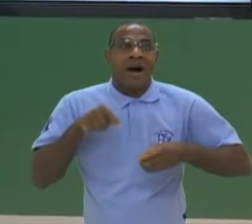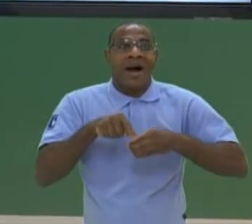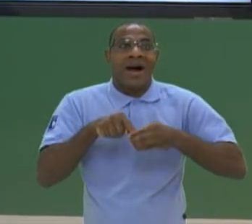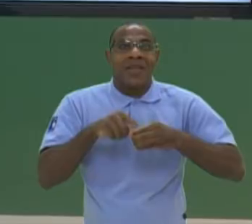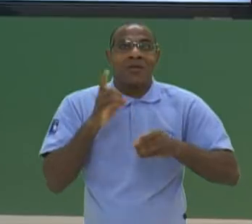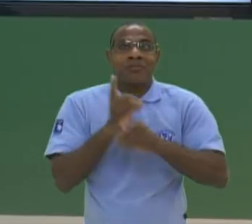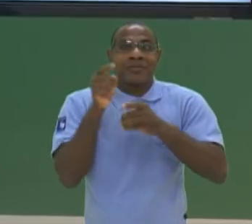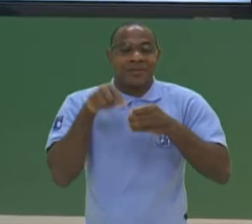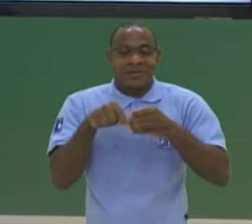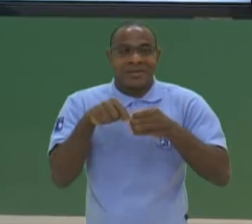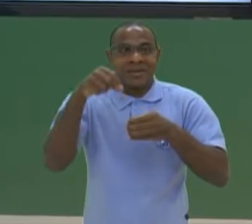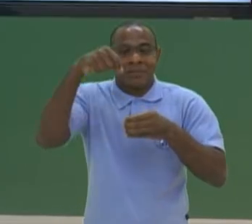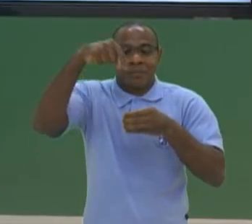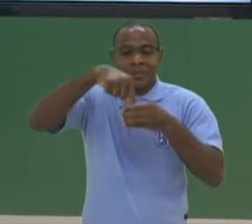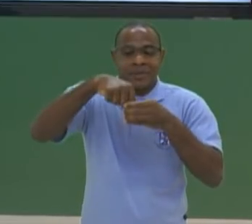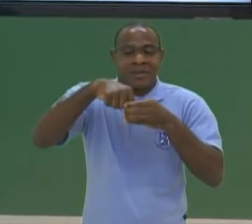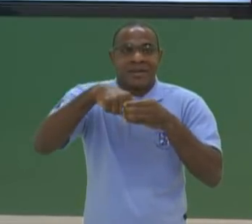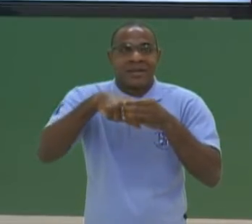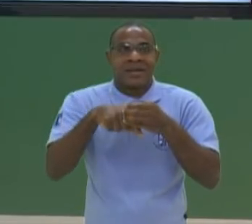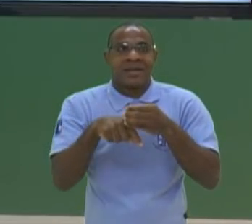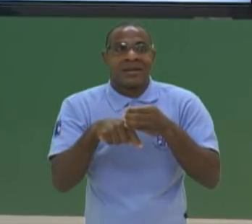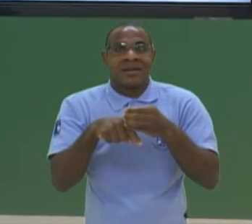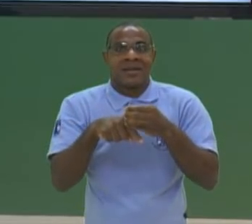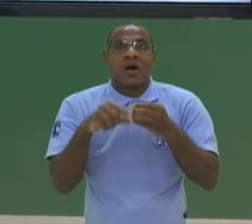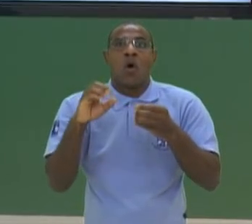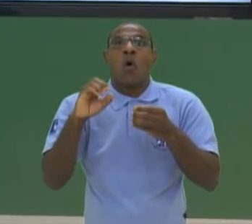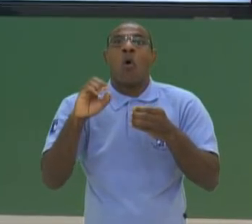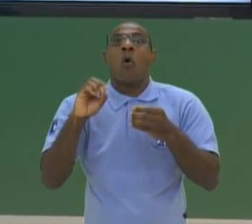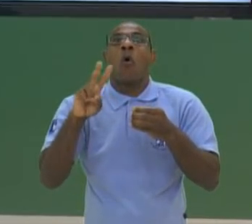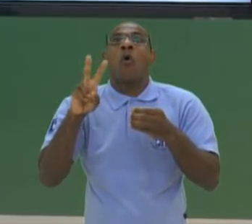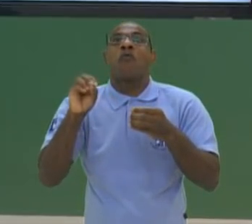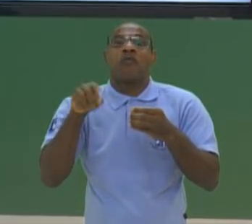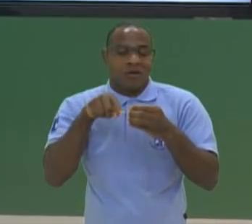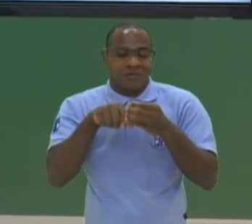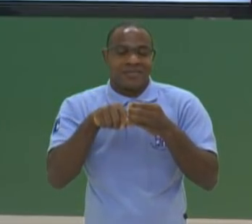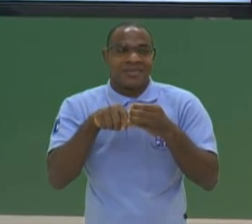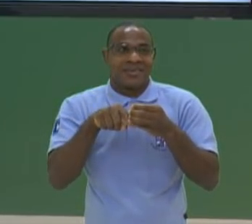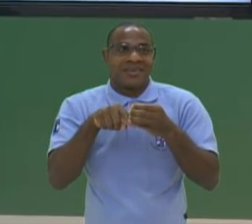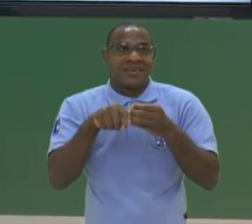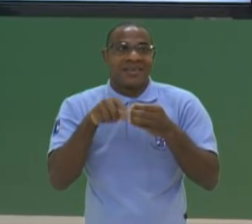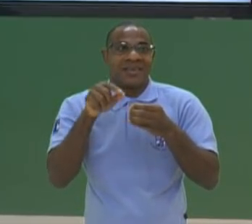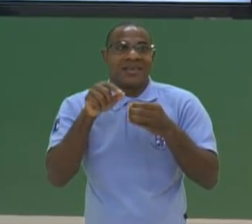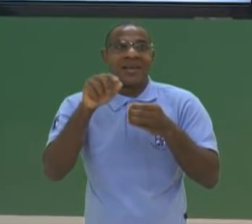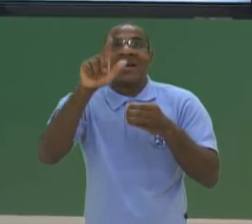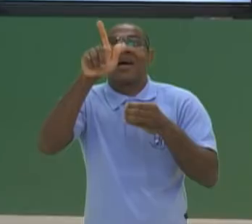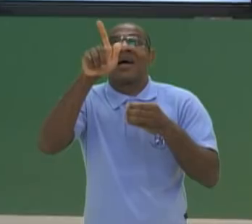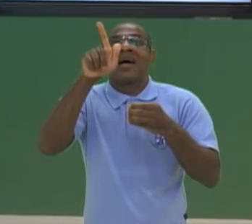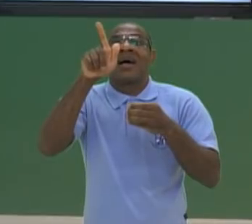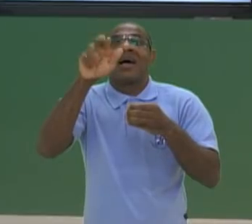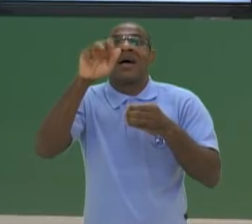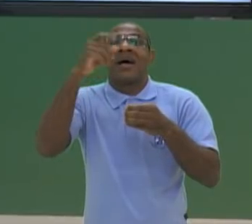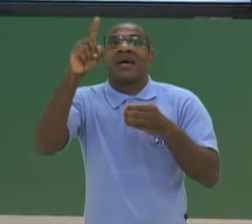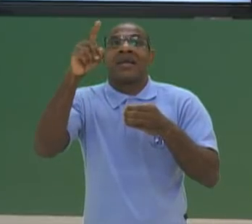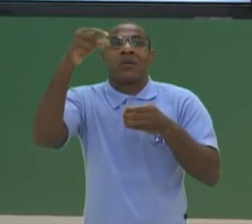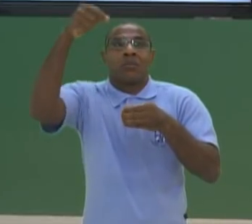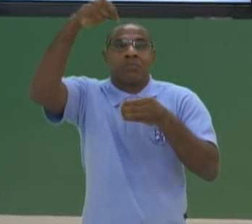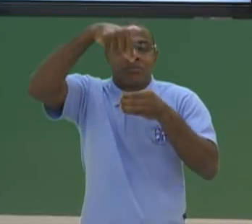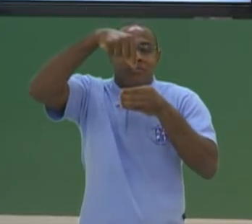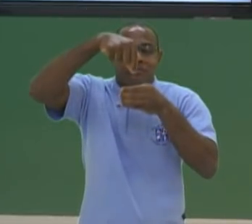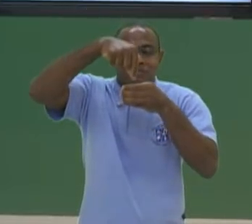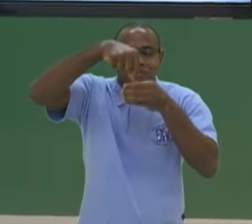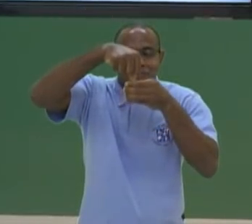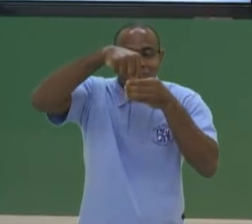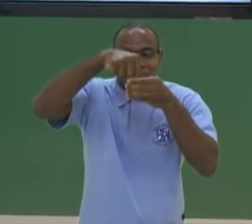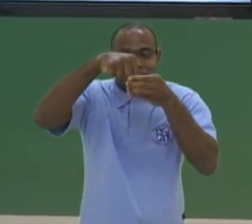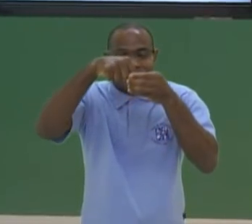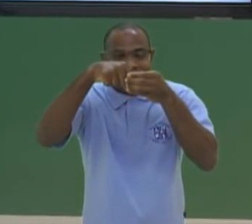do ovário, a gente vai encontrar um óvulo. E aí, quando o grão de pólen entrar pelo estigma, passar pelo